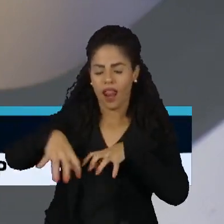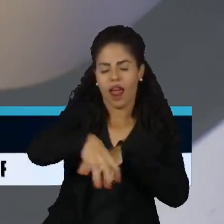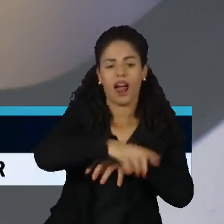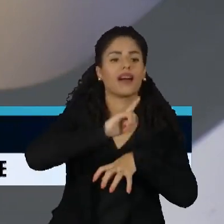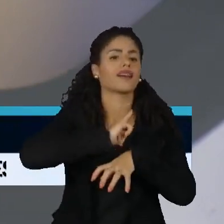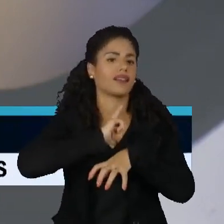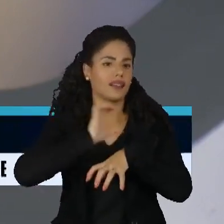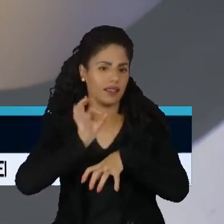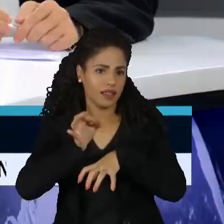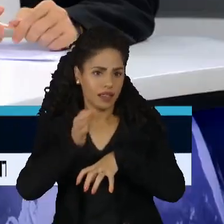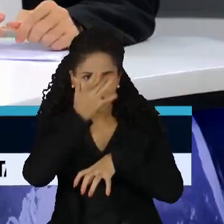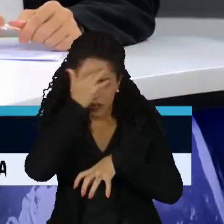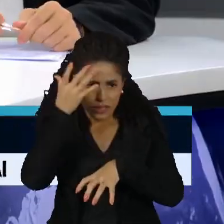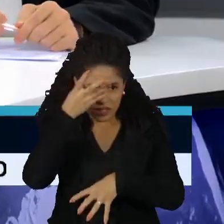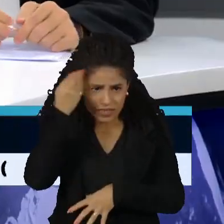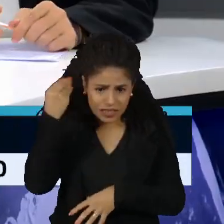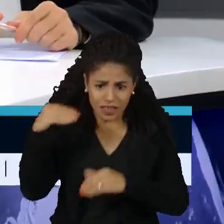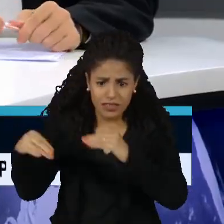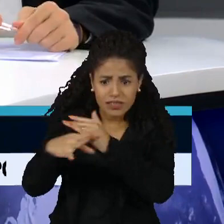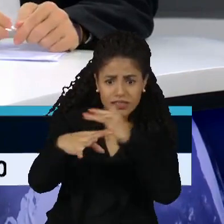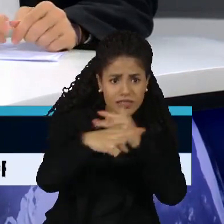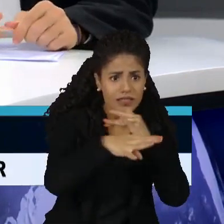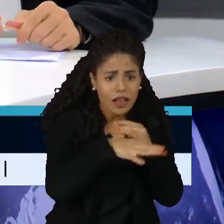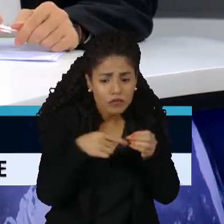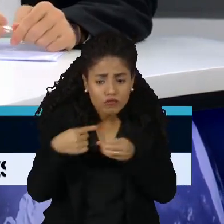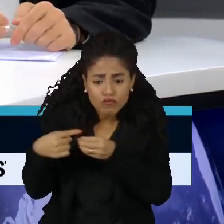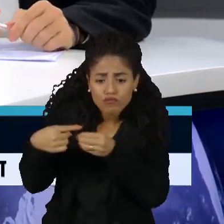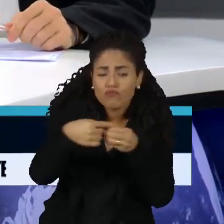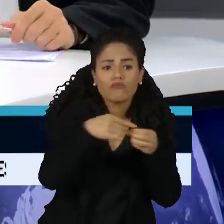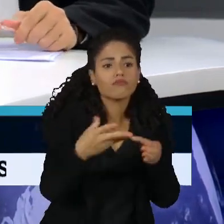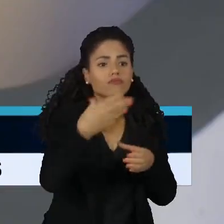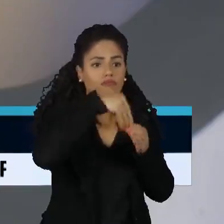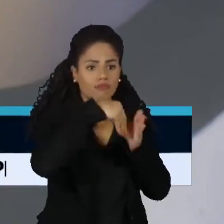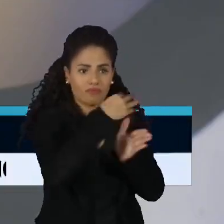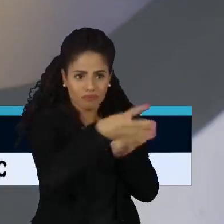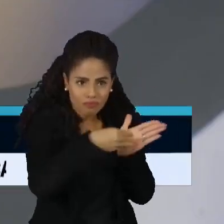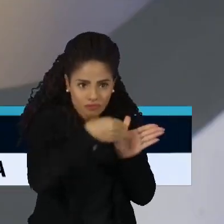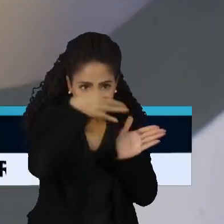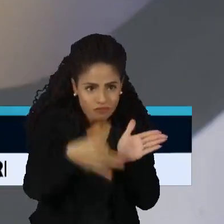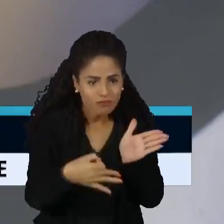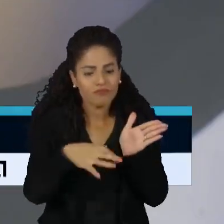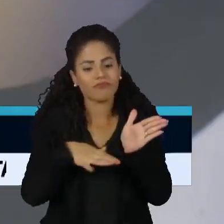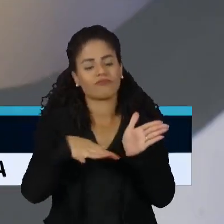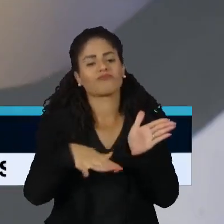questão que as pessoas às vezes esquecem. As cidades na Amazônia. Tem um desafio em relação às cidades da região.